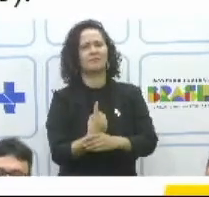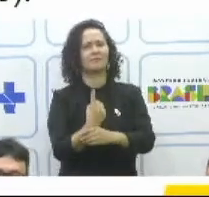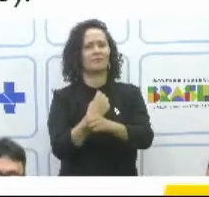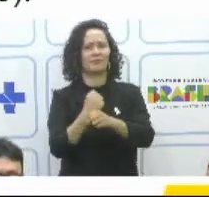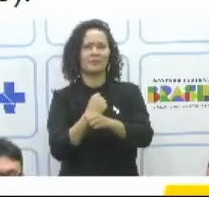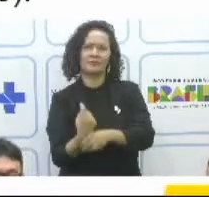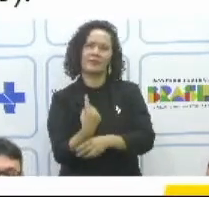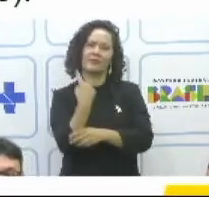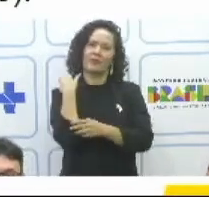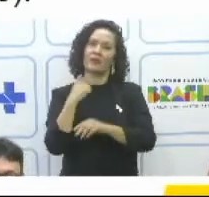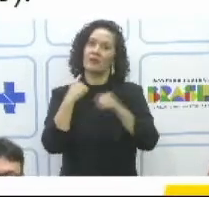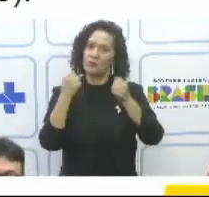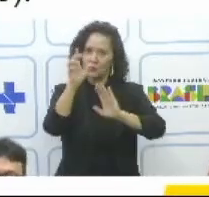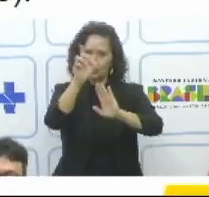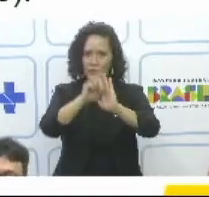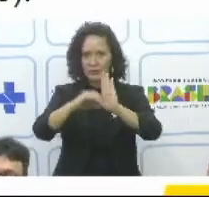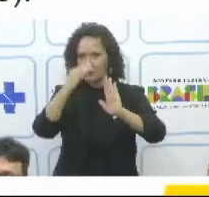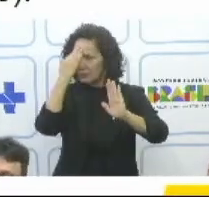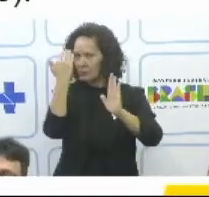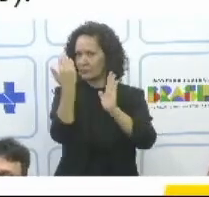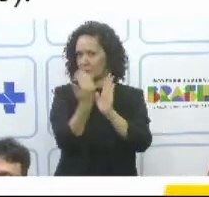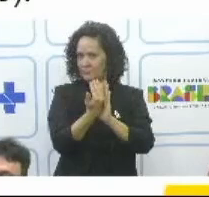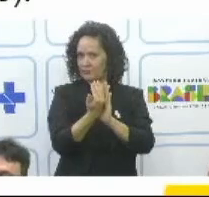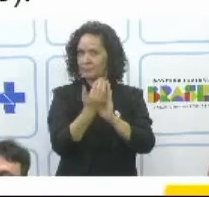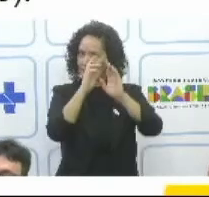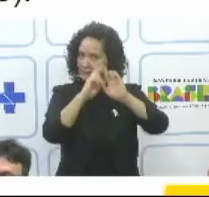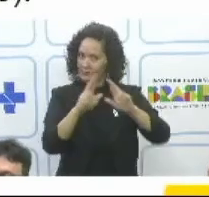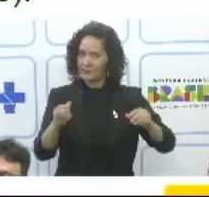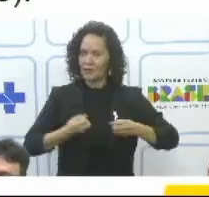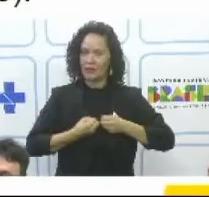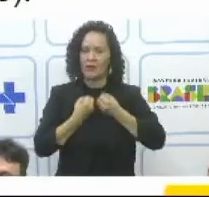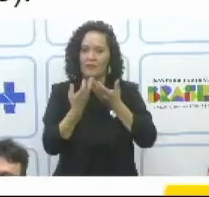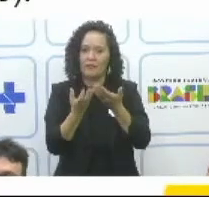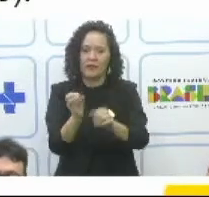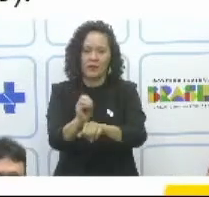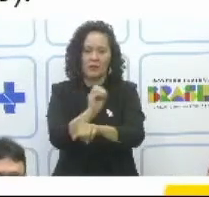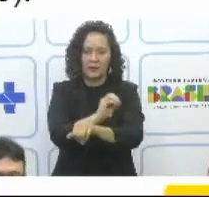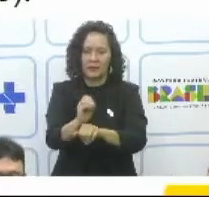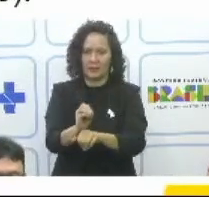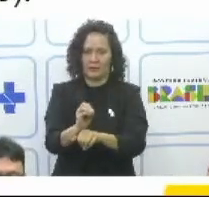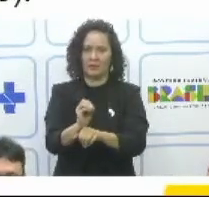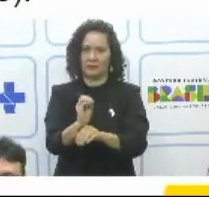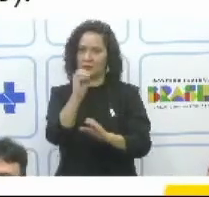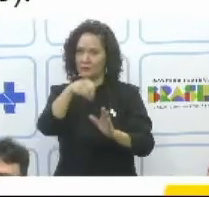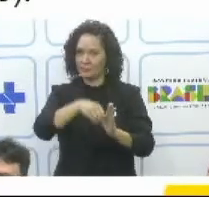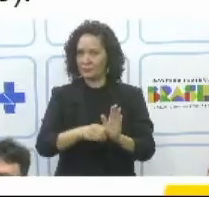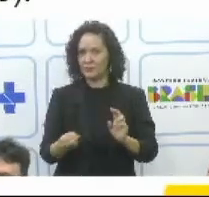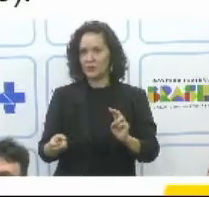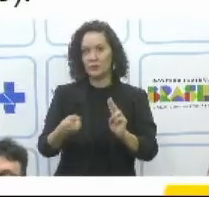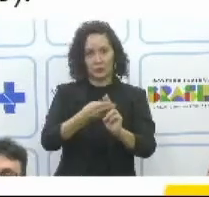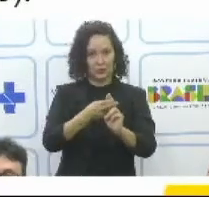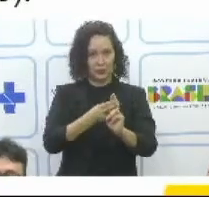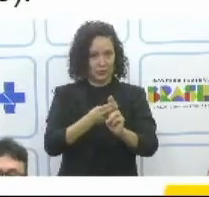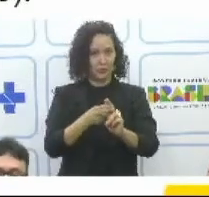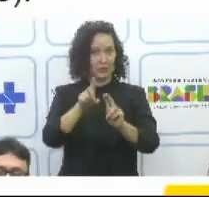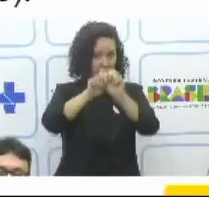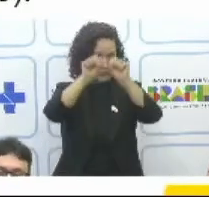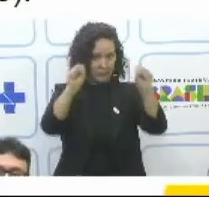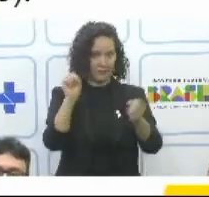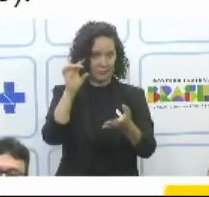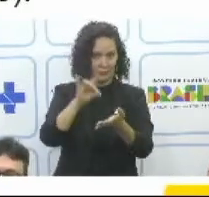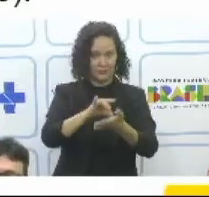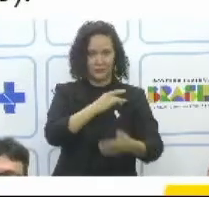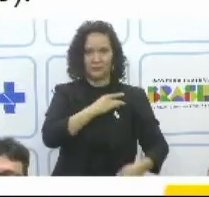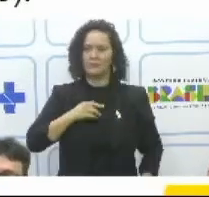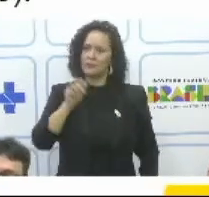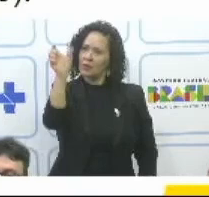né, de ter o direito, né, de ter diferentes ofertas de cuidado, né, no sistema oficial de saúde, o usuário